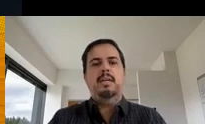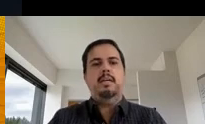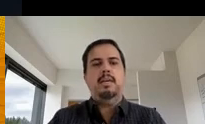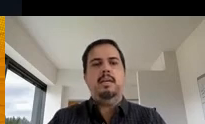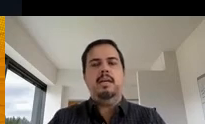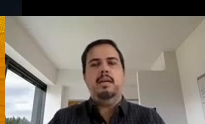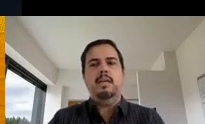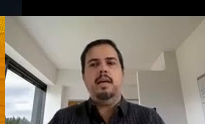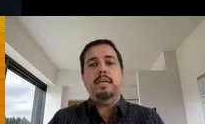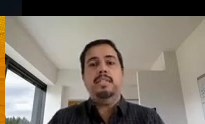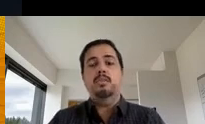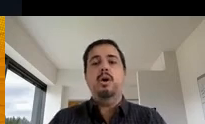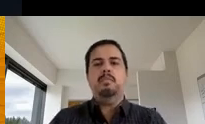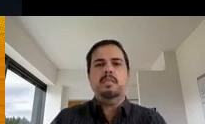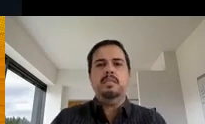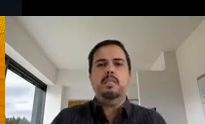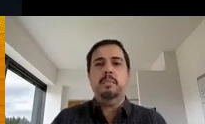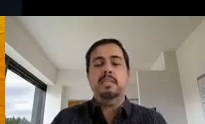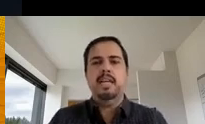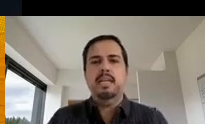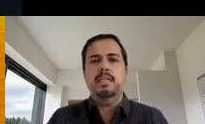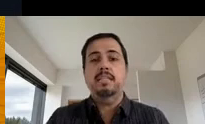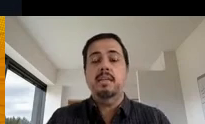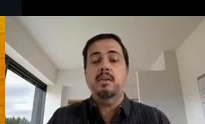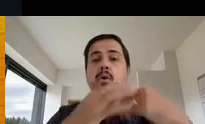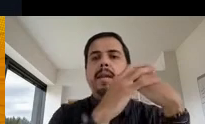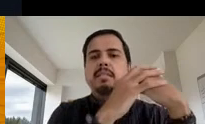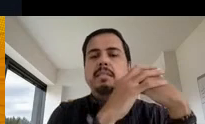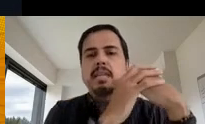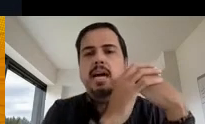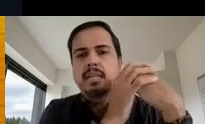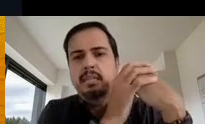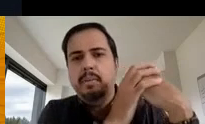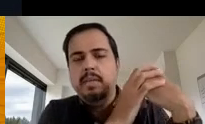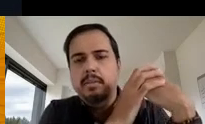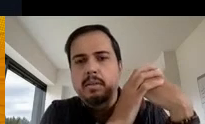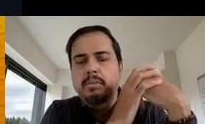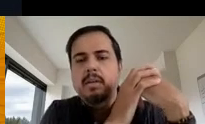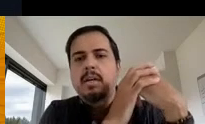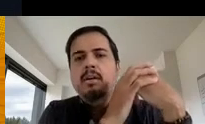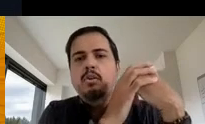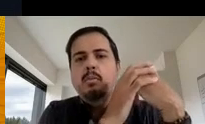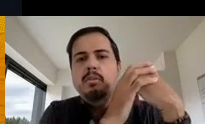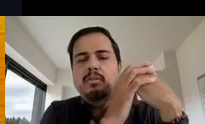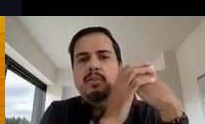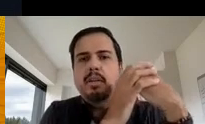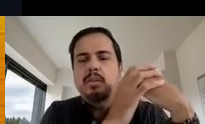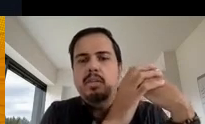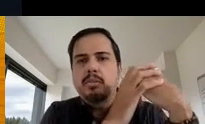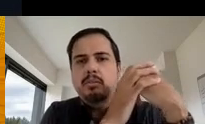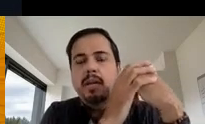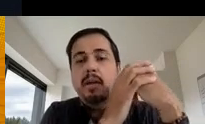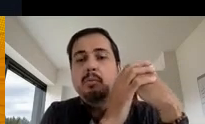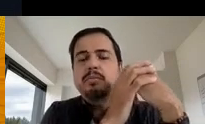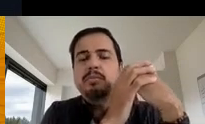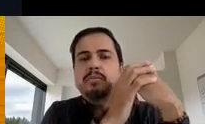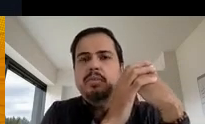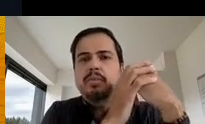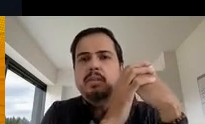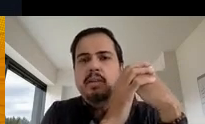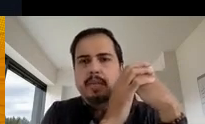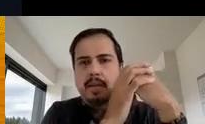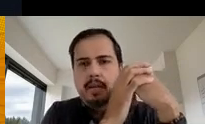acontecer a partir de dogmas que você tem, a partir de realidade, você tem complexidade nessa interpretação, como eu estava falando no início,